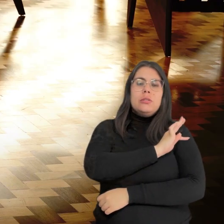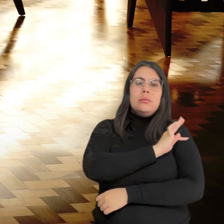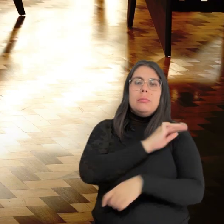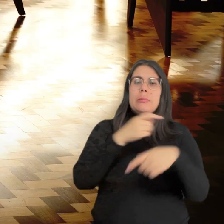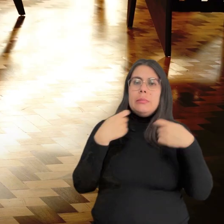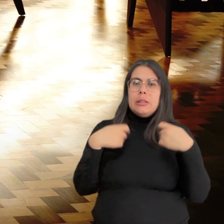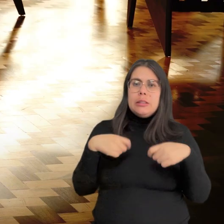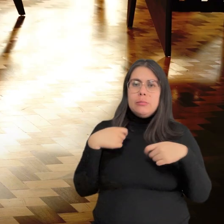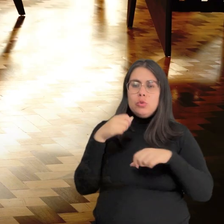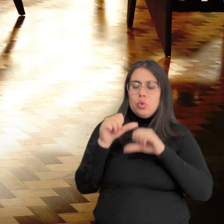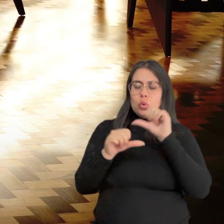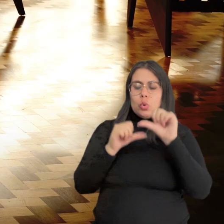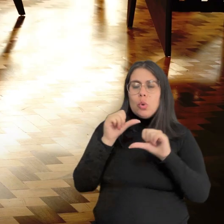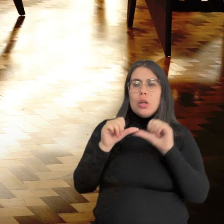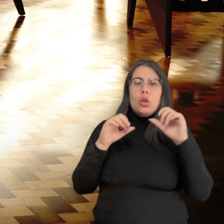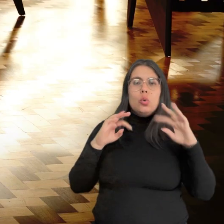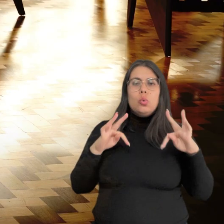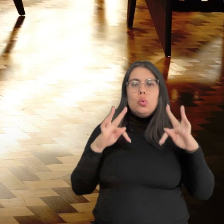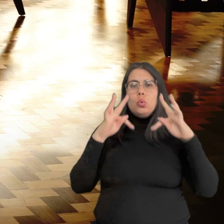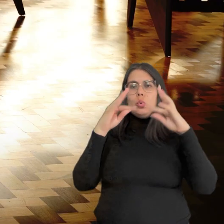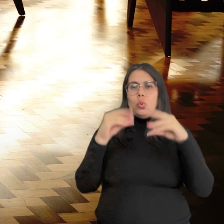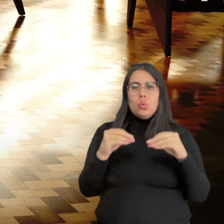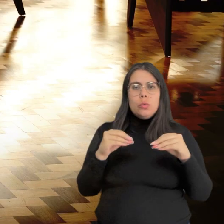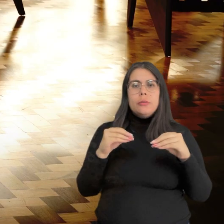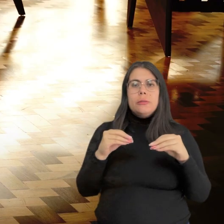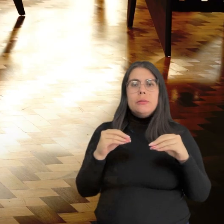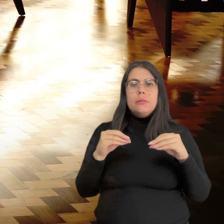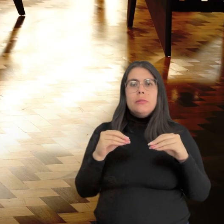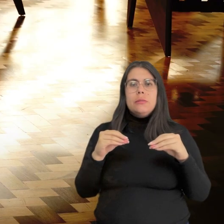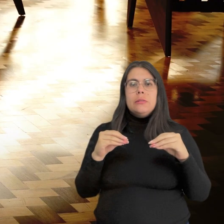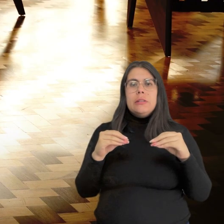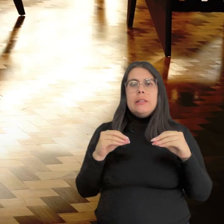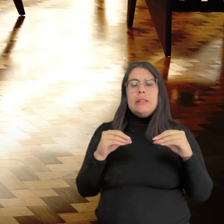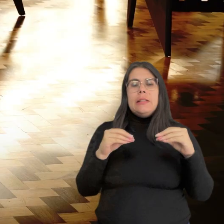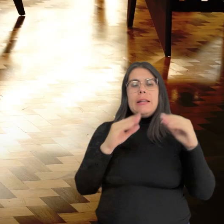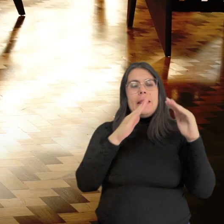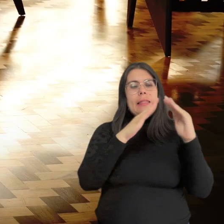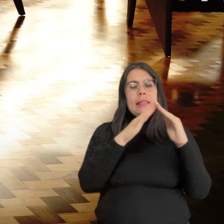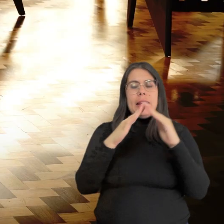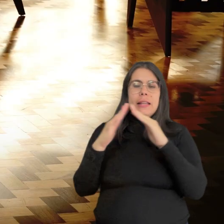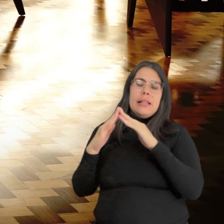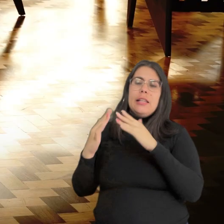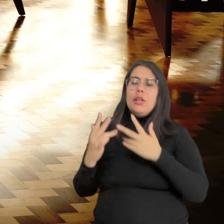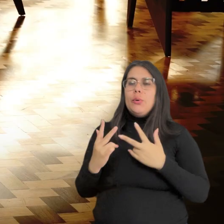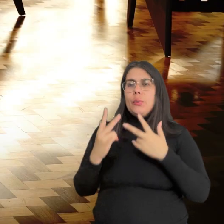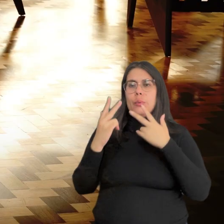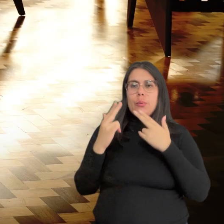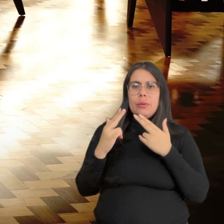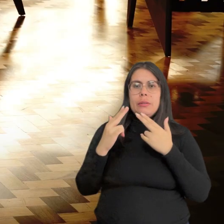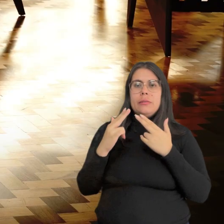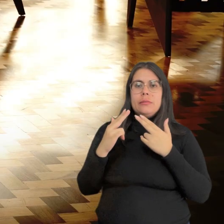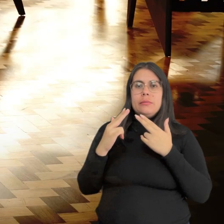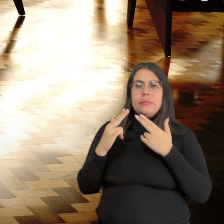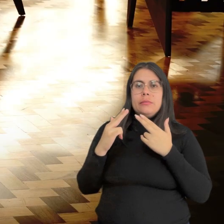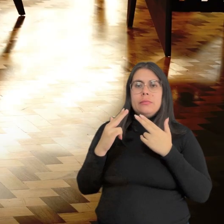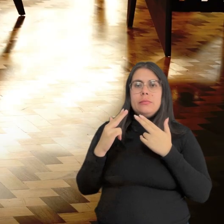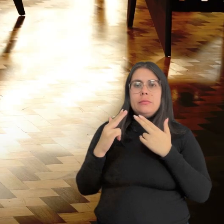por telha igualzinha à telha que tinha lá, só que não era telha de amianto, é uma telha moderna